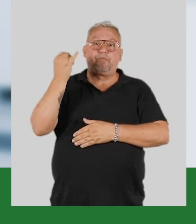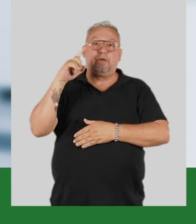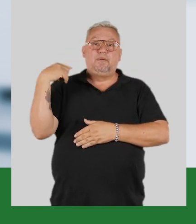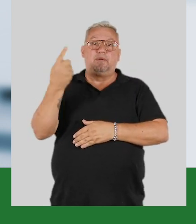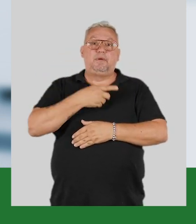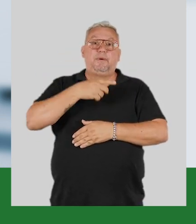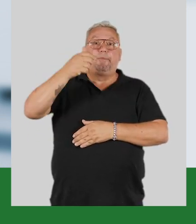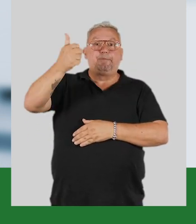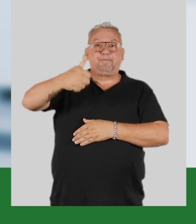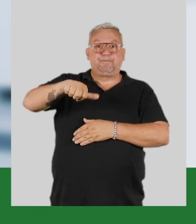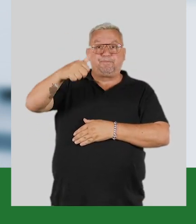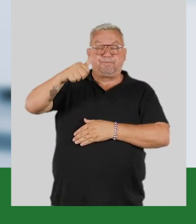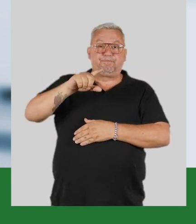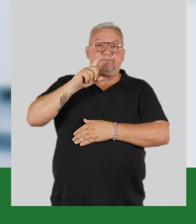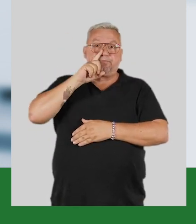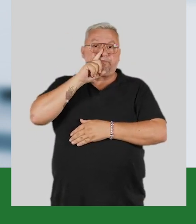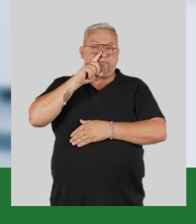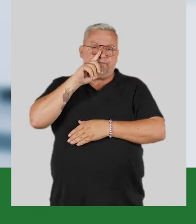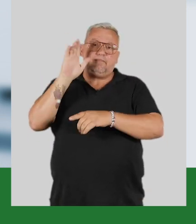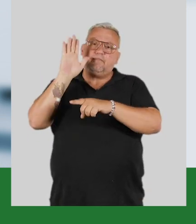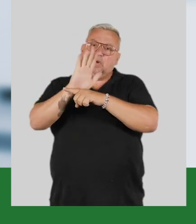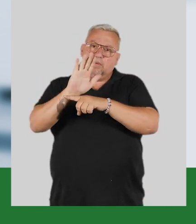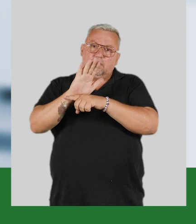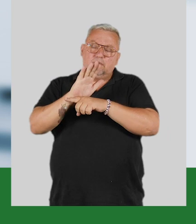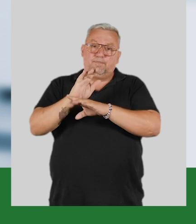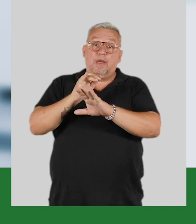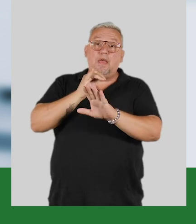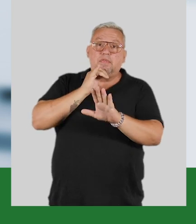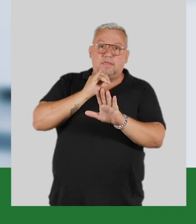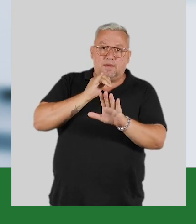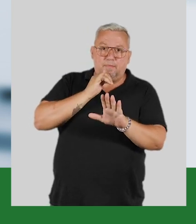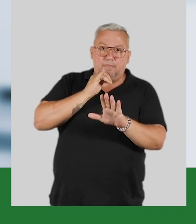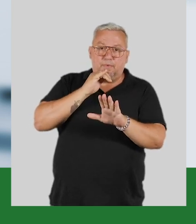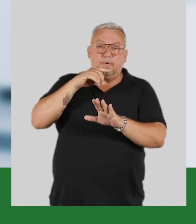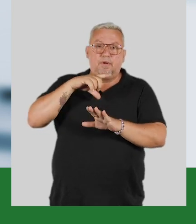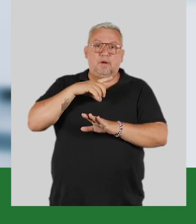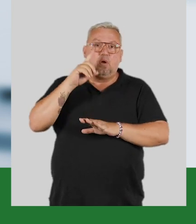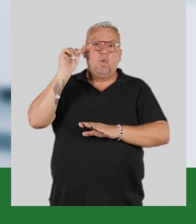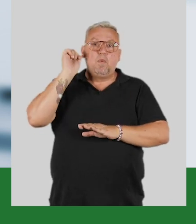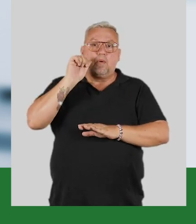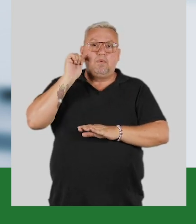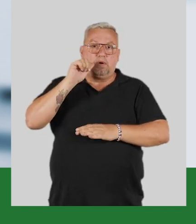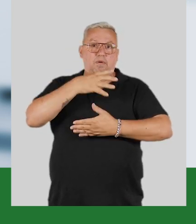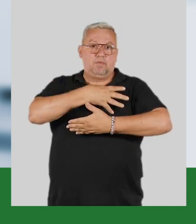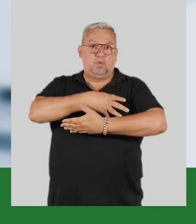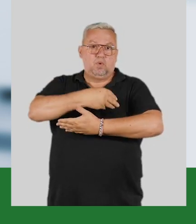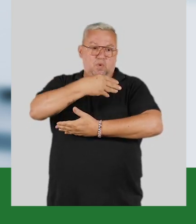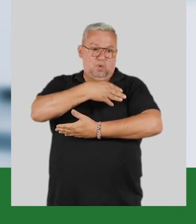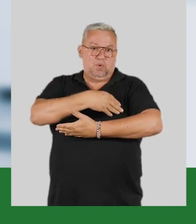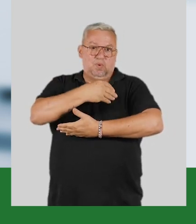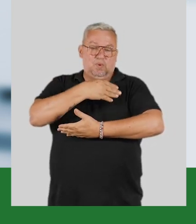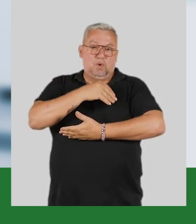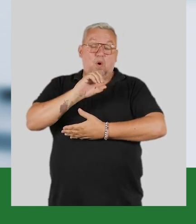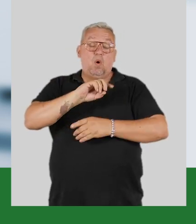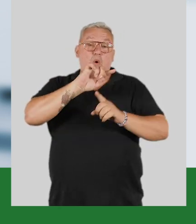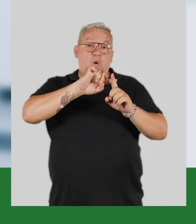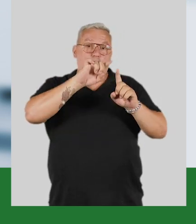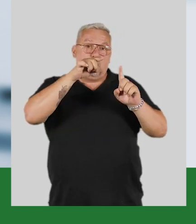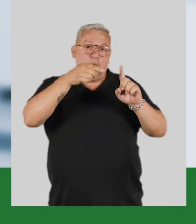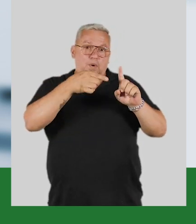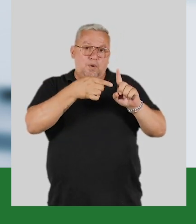gente avaliar risco e benefício. Por exemplo, se temos uma mulher que amamenta ou uma gestante que